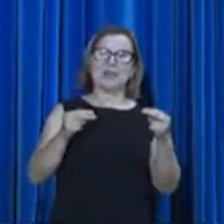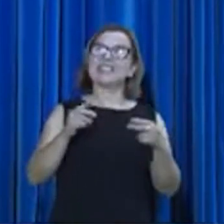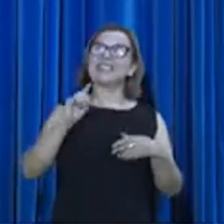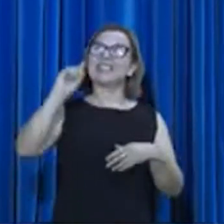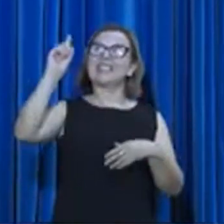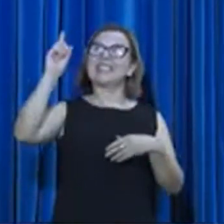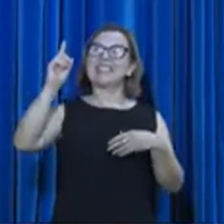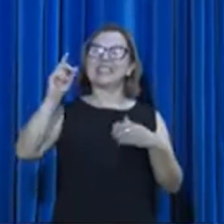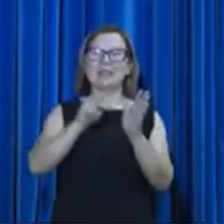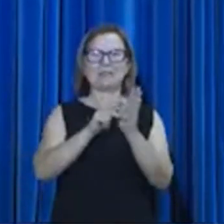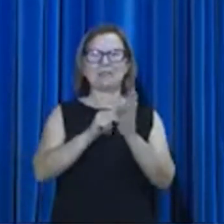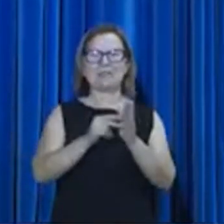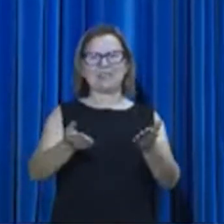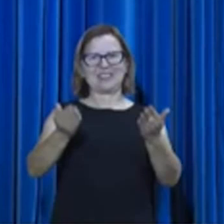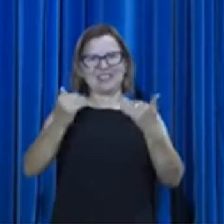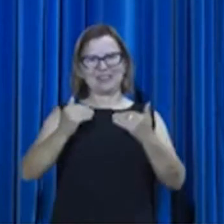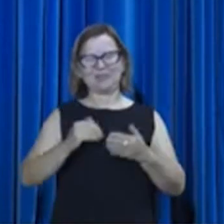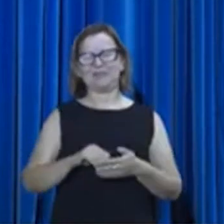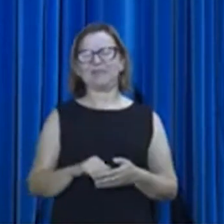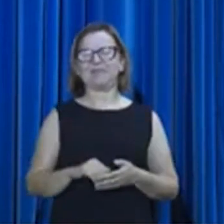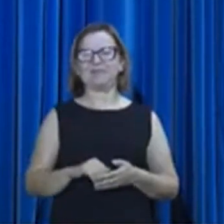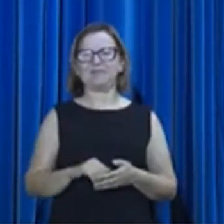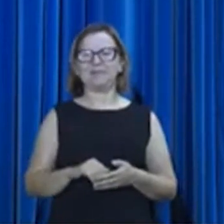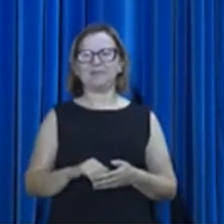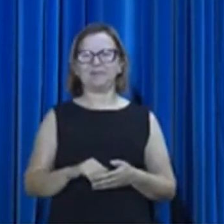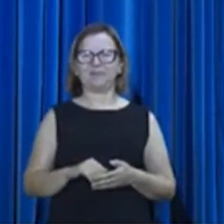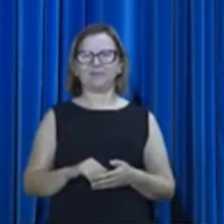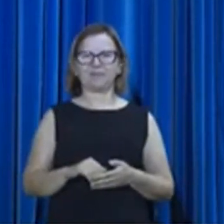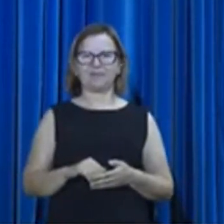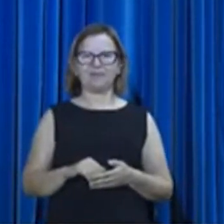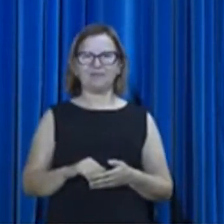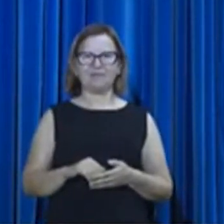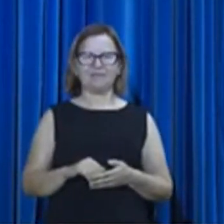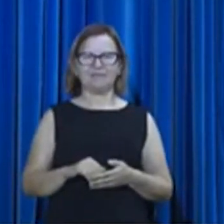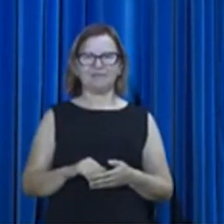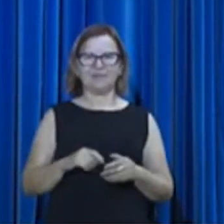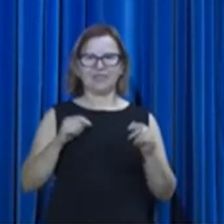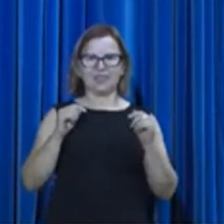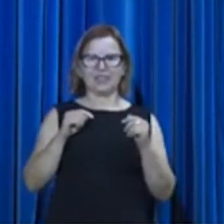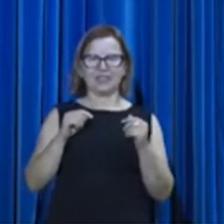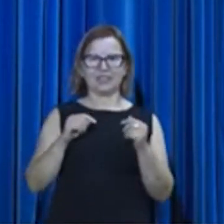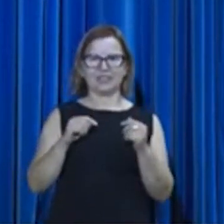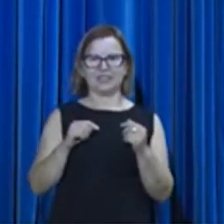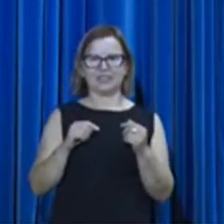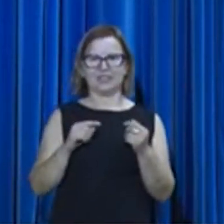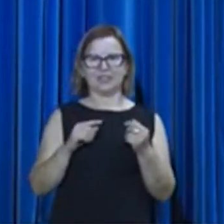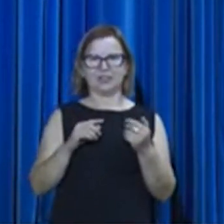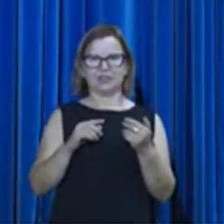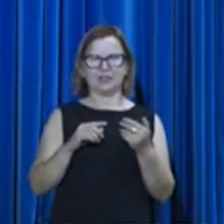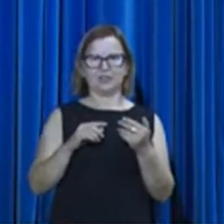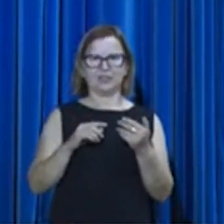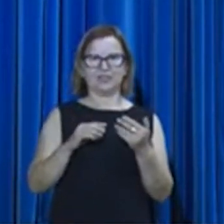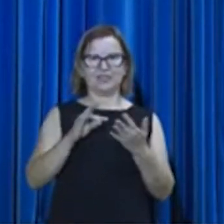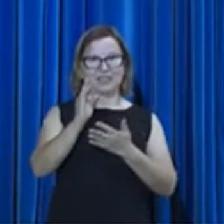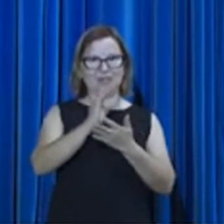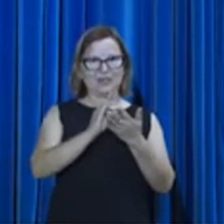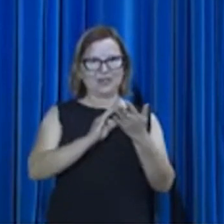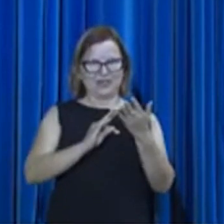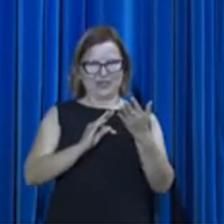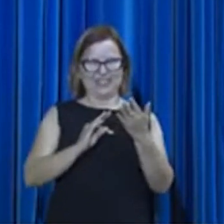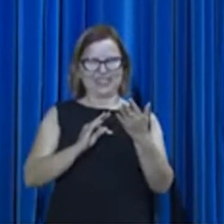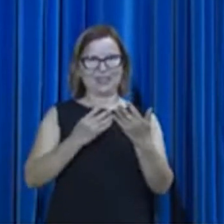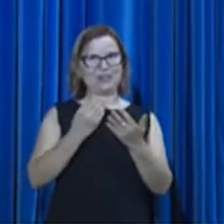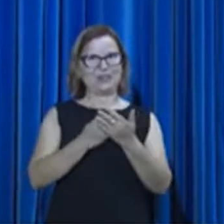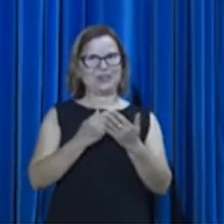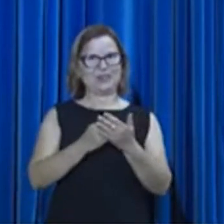aqui eu tomo 2 parágrafos do texto do estudo do pastor Glênio de domingo passado